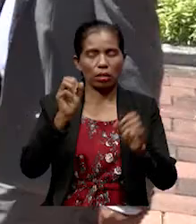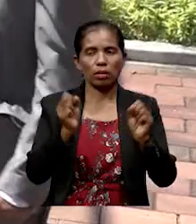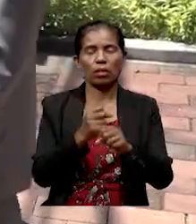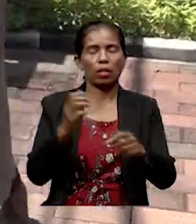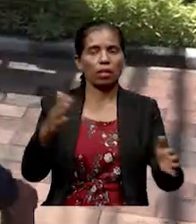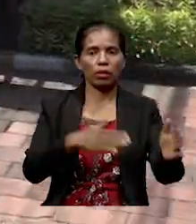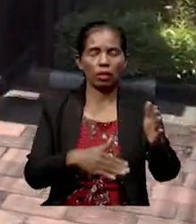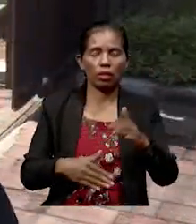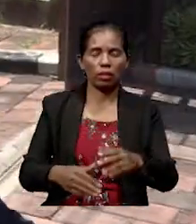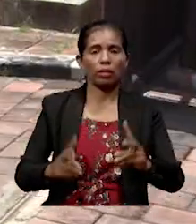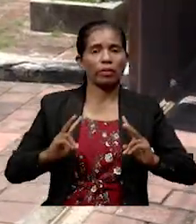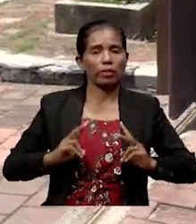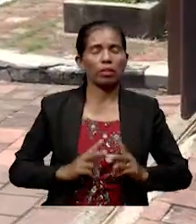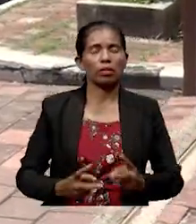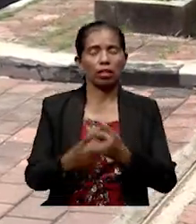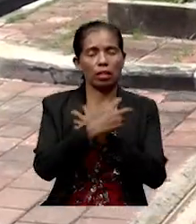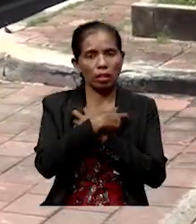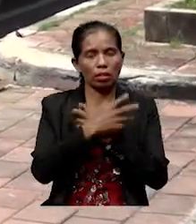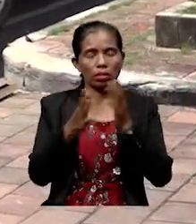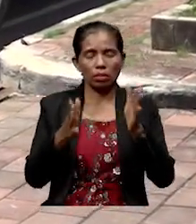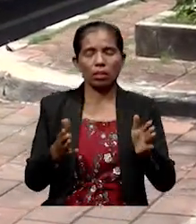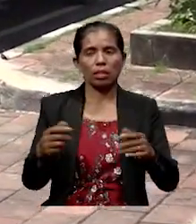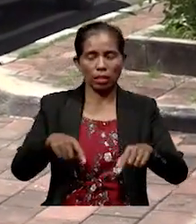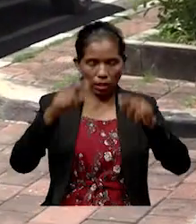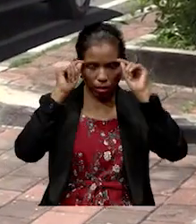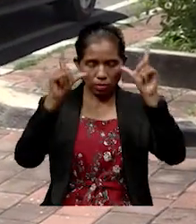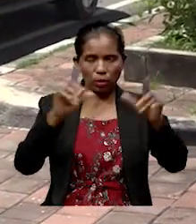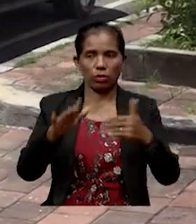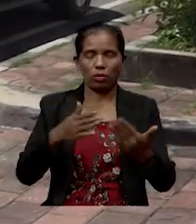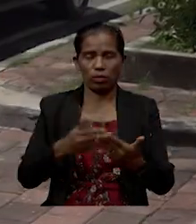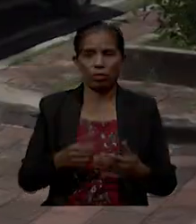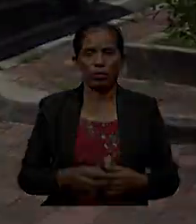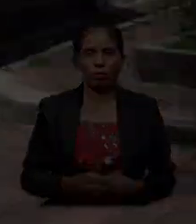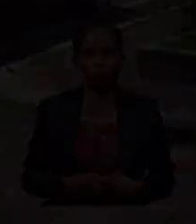halot hotu restos mortais ia Timor Larantomak. Agustin da Costa, GMN.